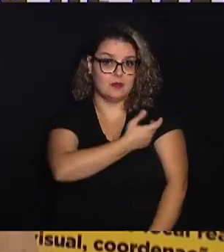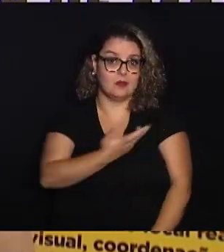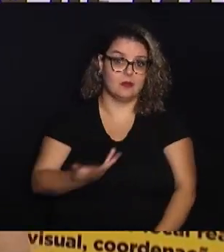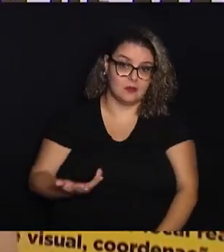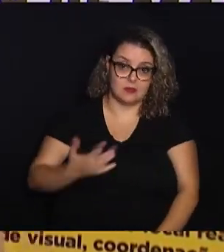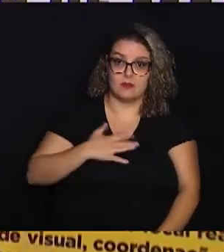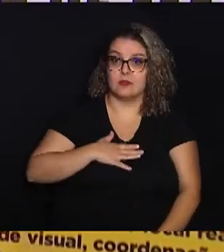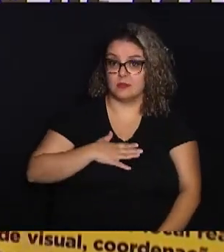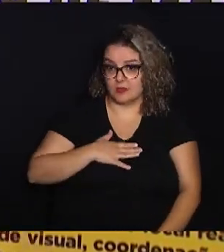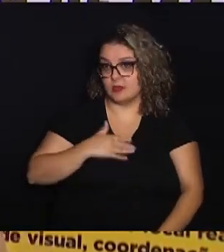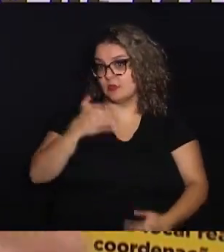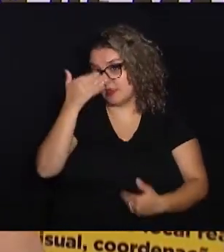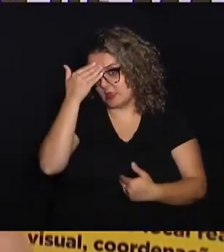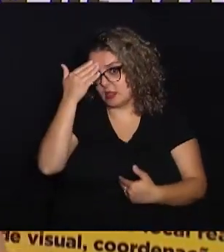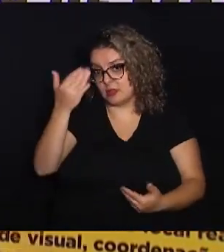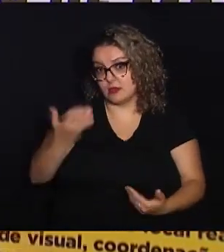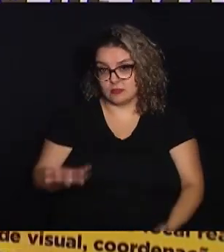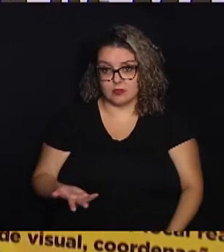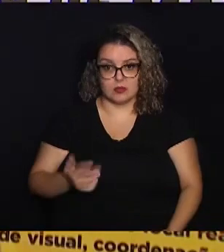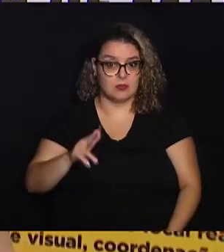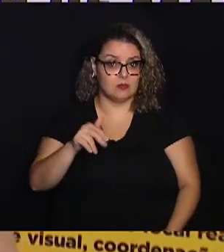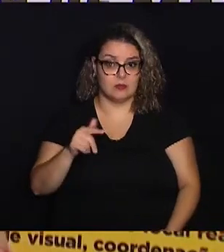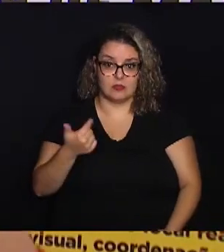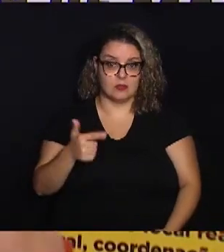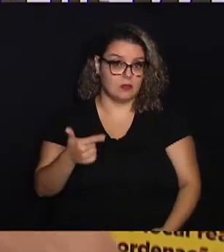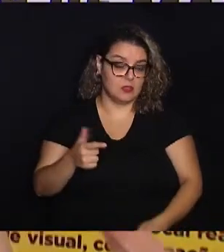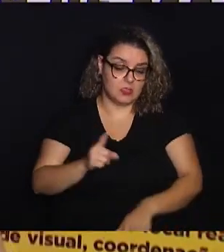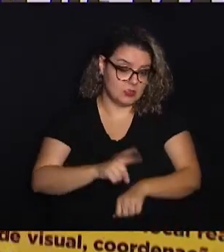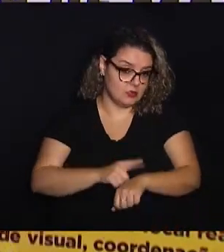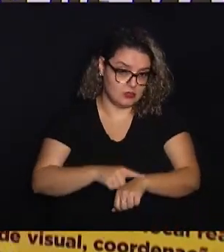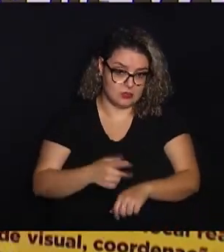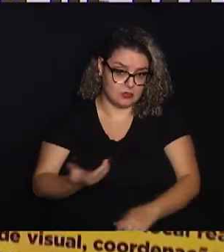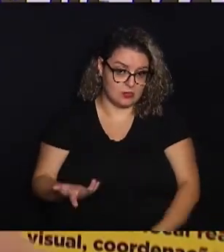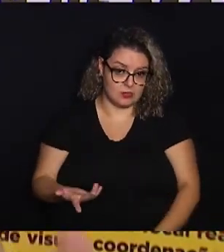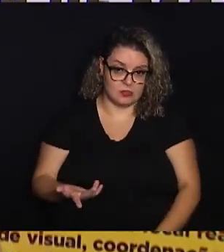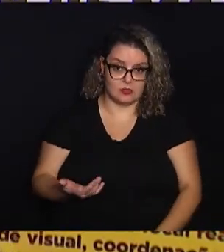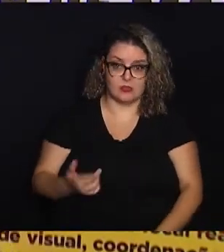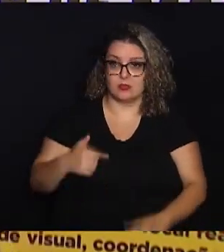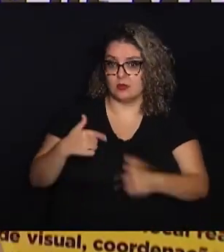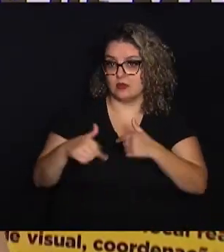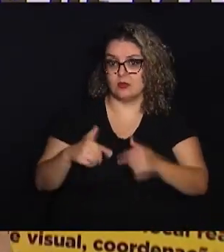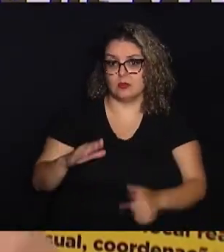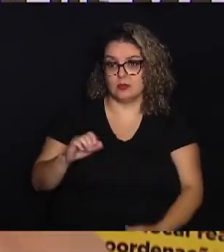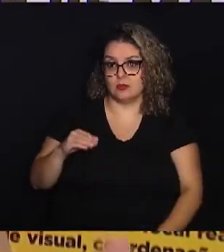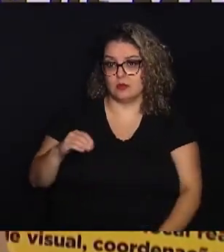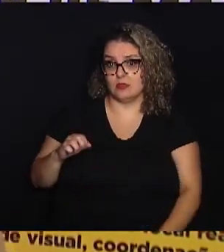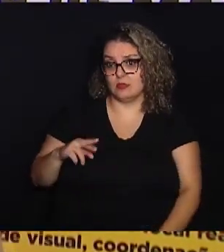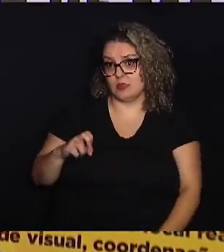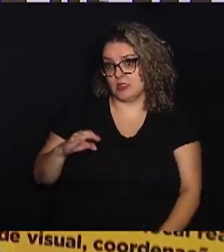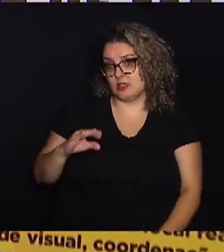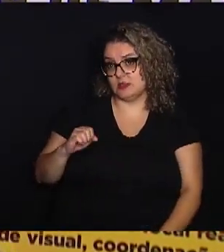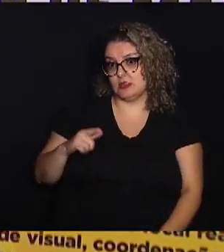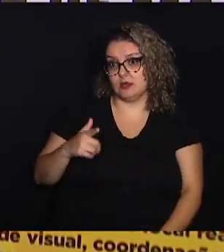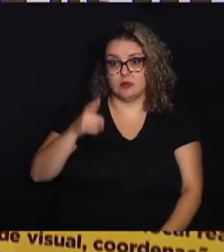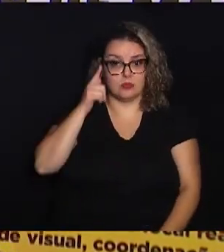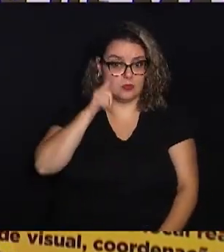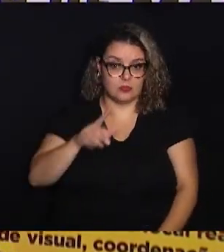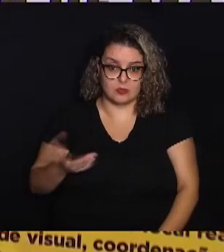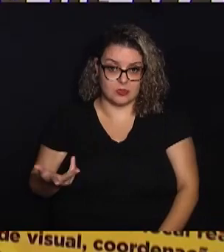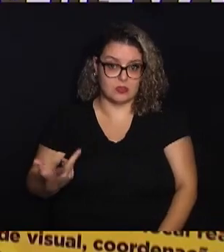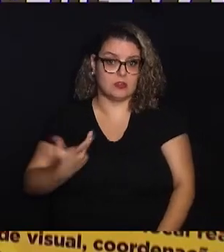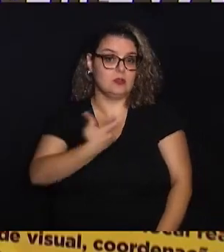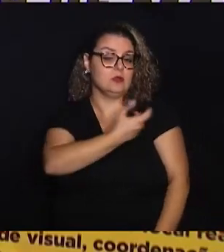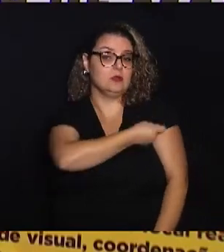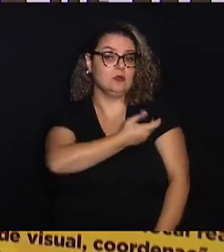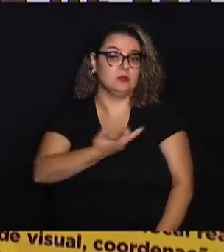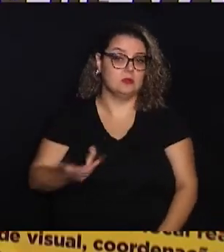é muito gratificante, assim, porque eu nunca tenho tempo eu trabalho em horário comercial, então eu nunca consigo ir tomar